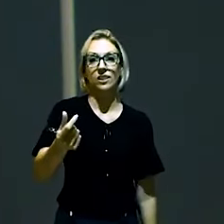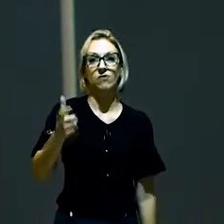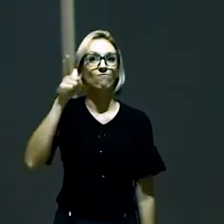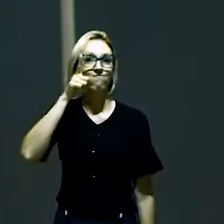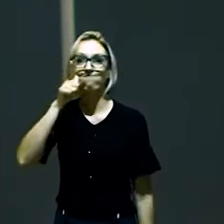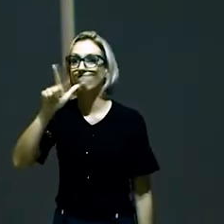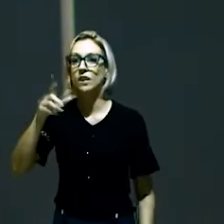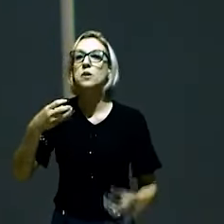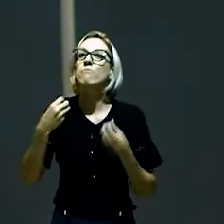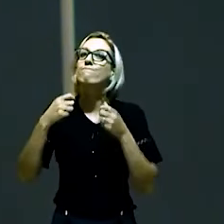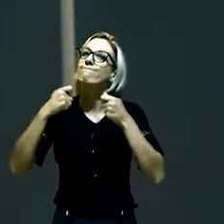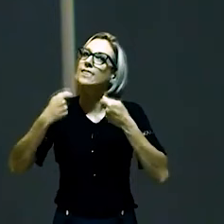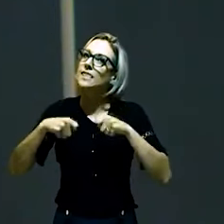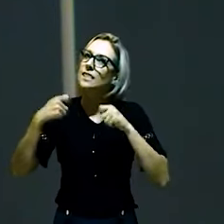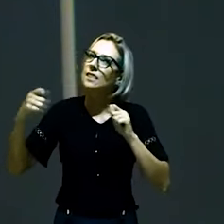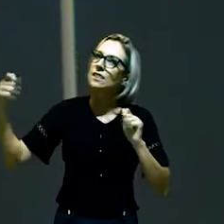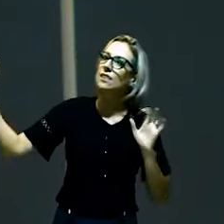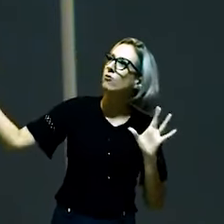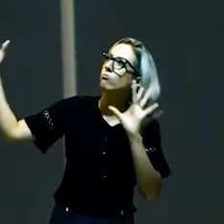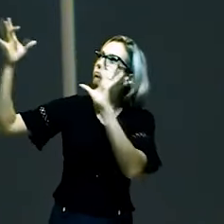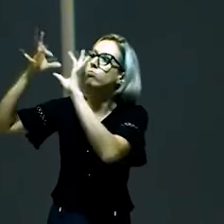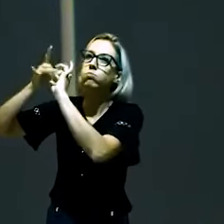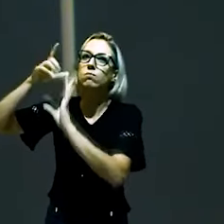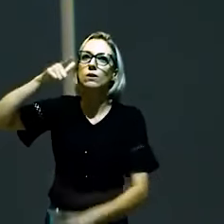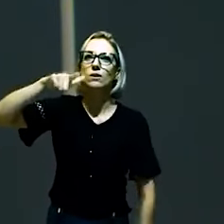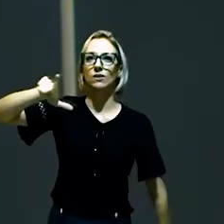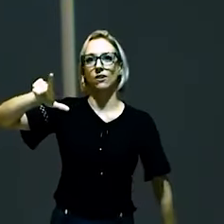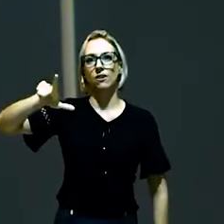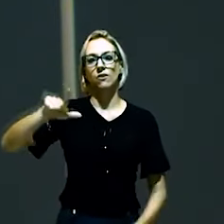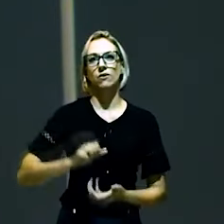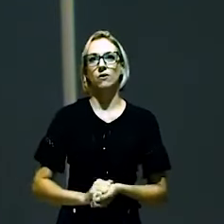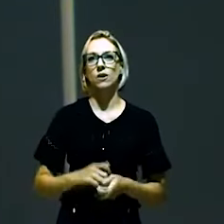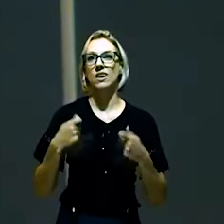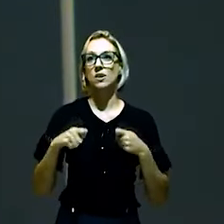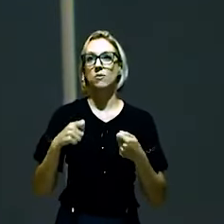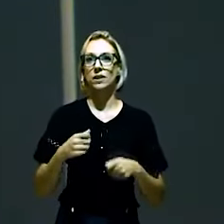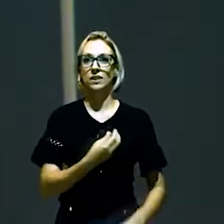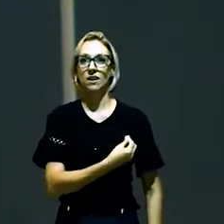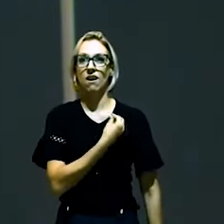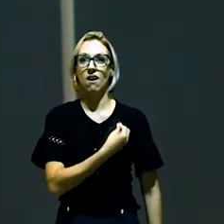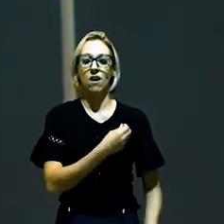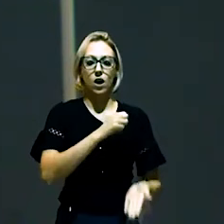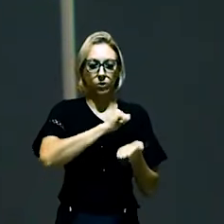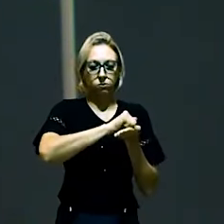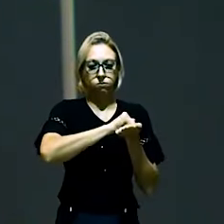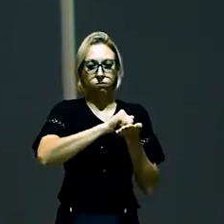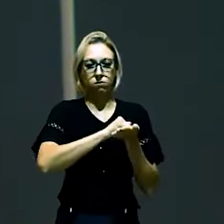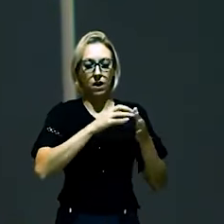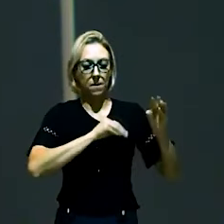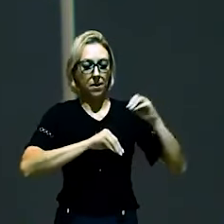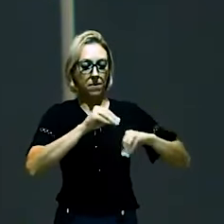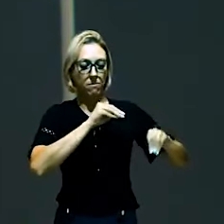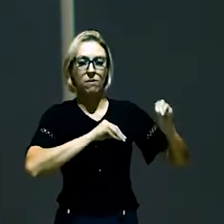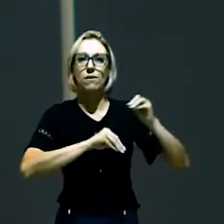Eu quero apagar da minha vida o que eu venho fazendo. Se existe alguém que quer receber